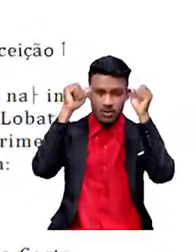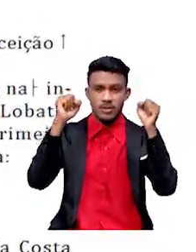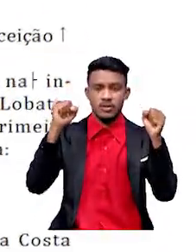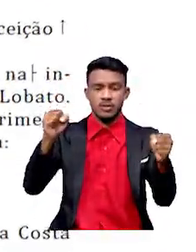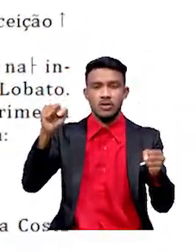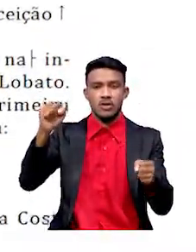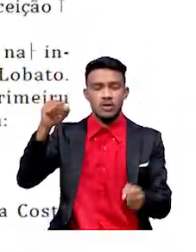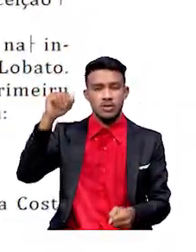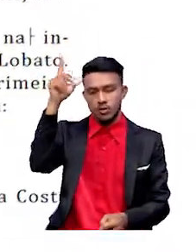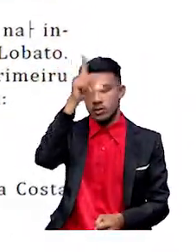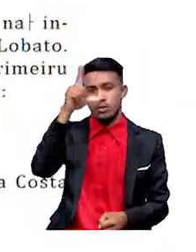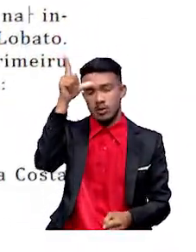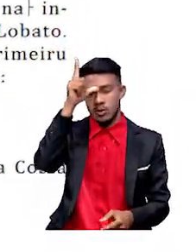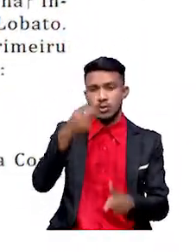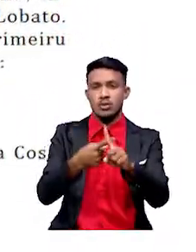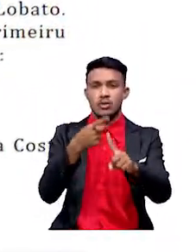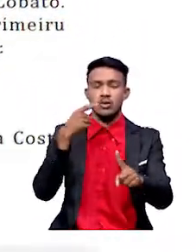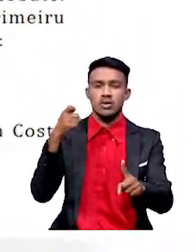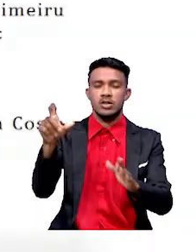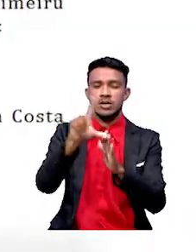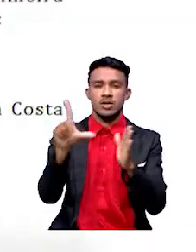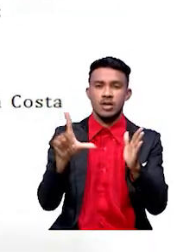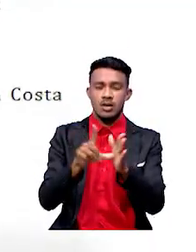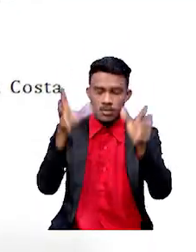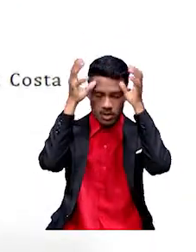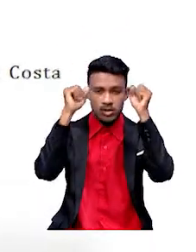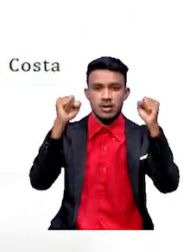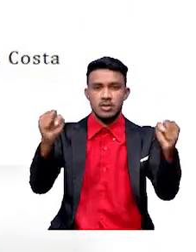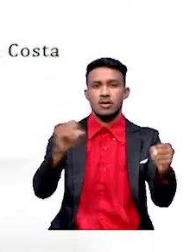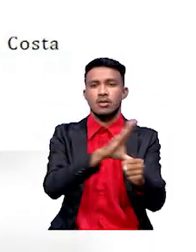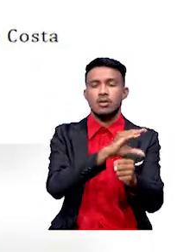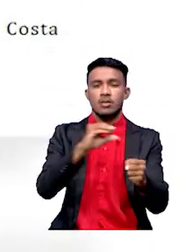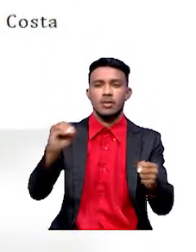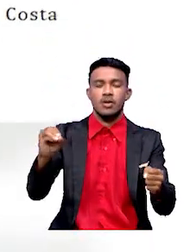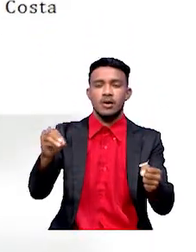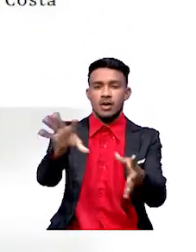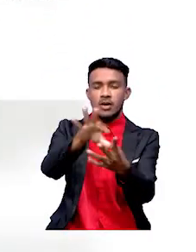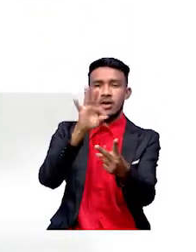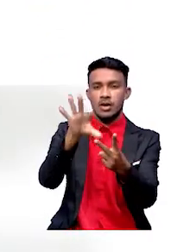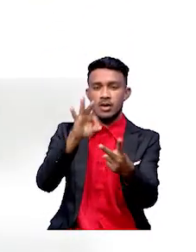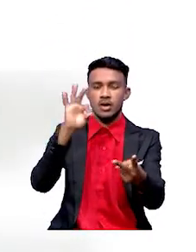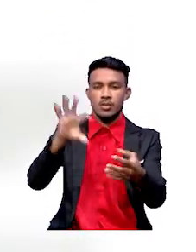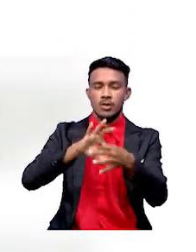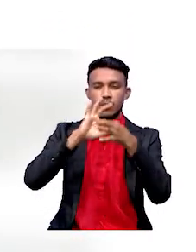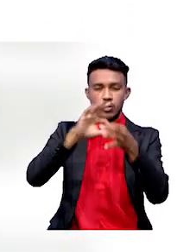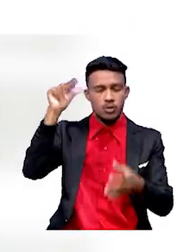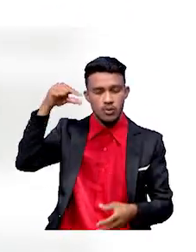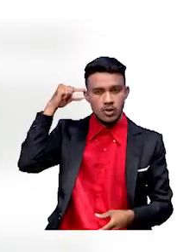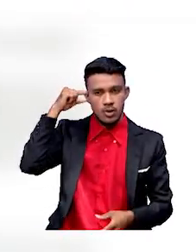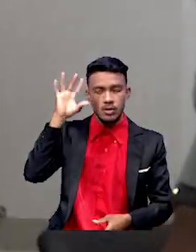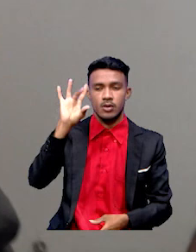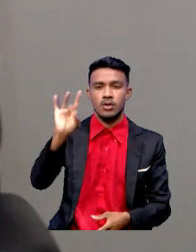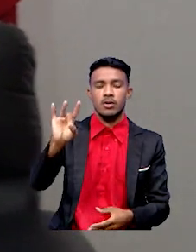Francisco Guterres Luolo, leu o decreto Presidente da República, nomeia membro oitavo governo constitucional na